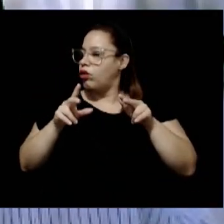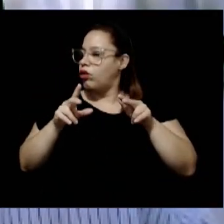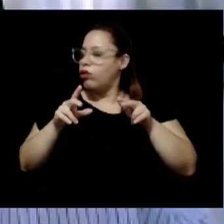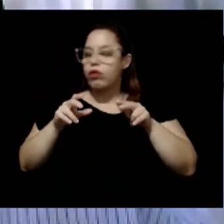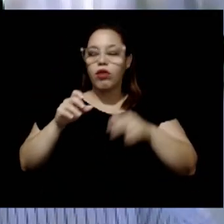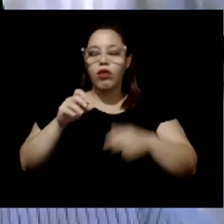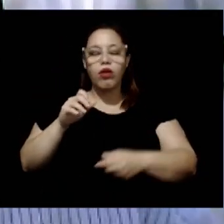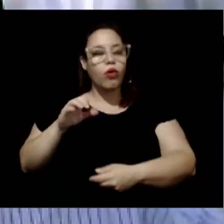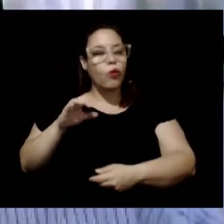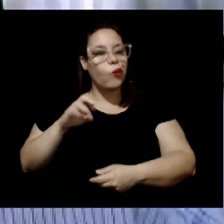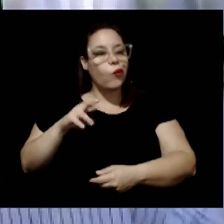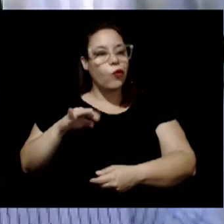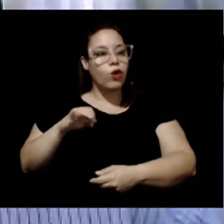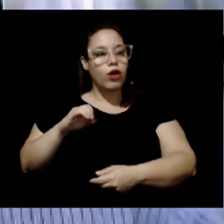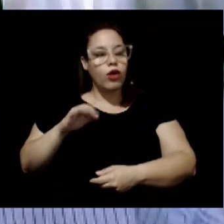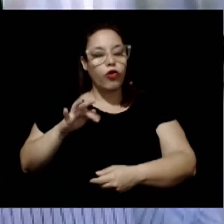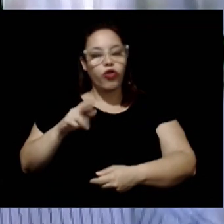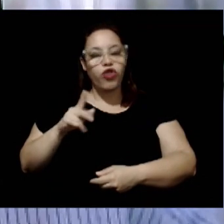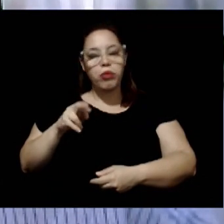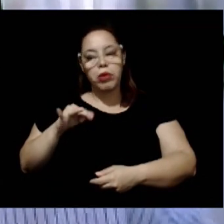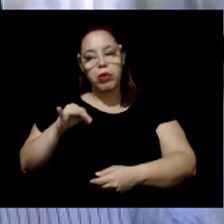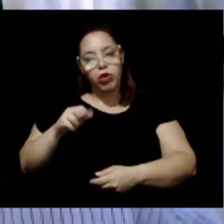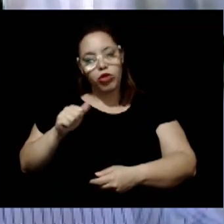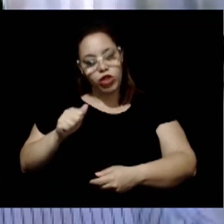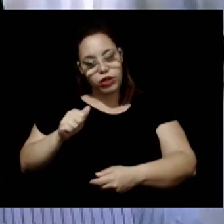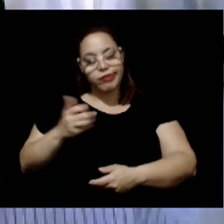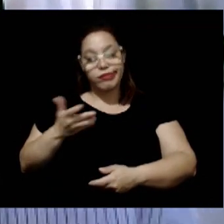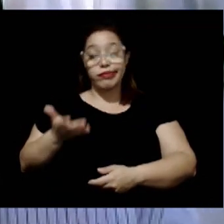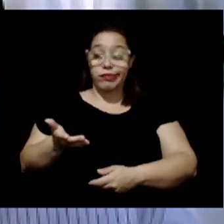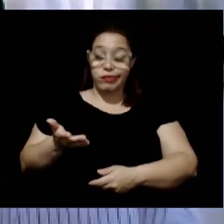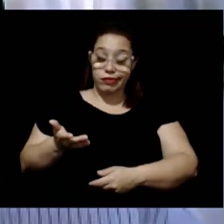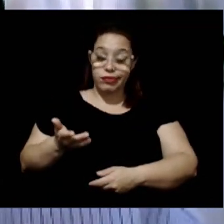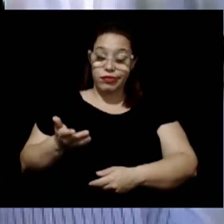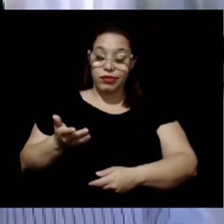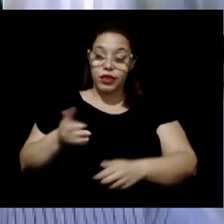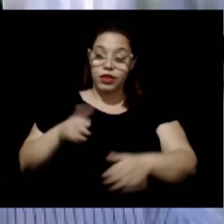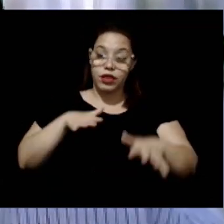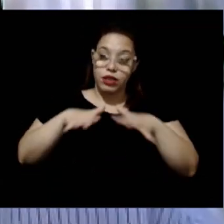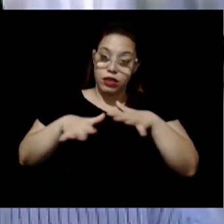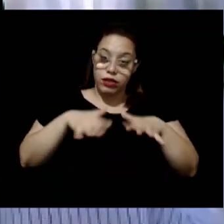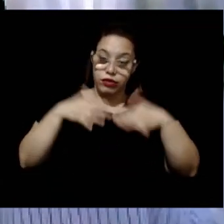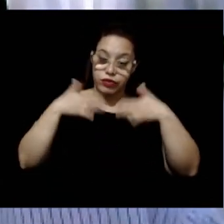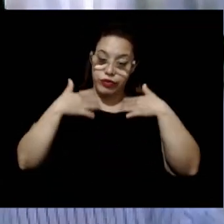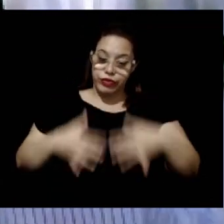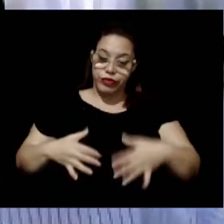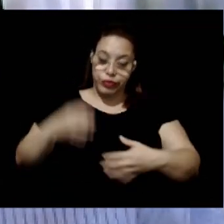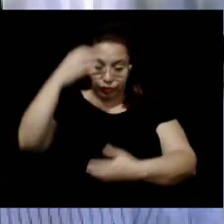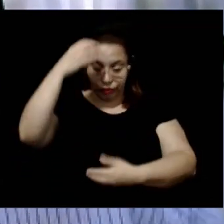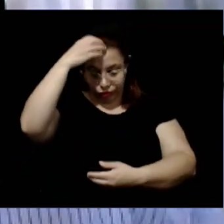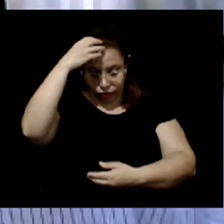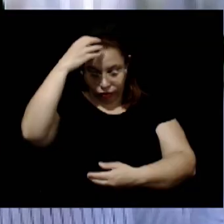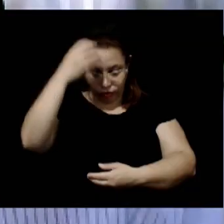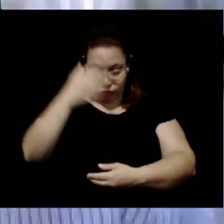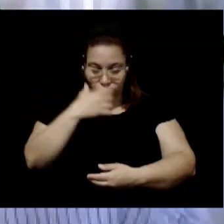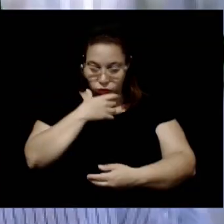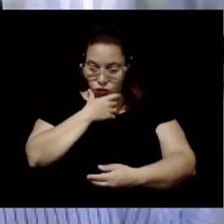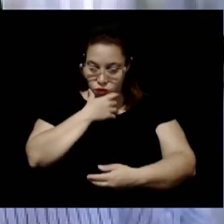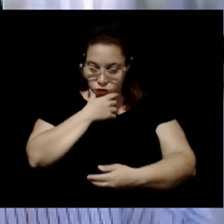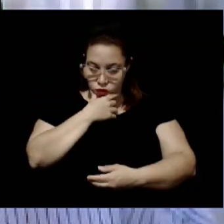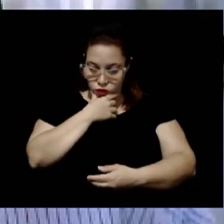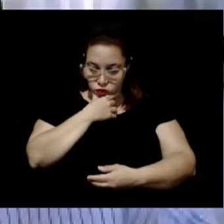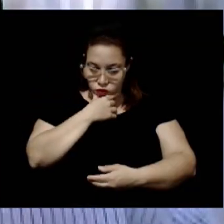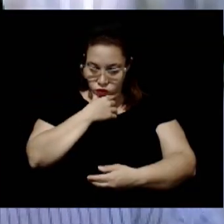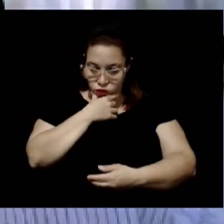chama de fibromialgia. Então, a gente já sabe que tem envolvimento do sistema nervoso central, Hoje a gente entende que tem o movimento do